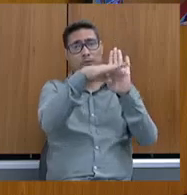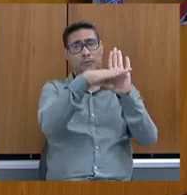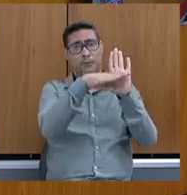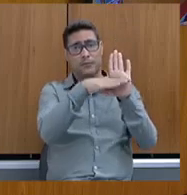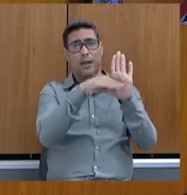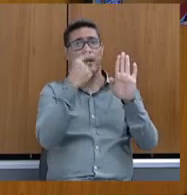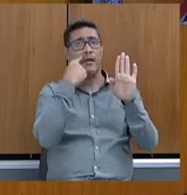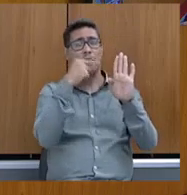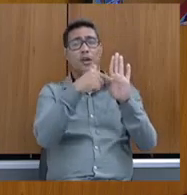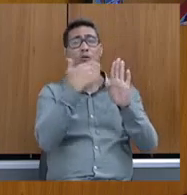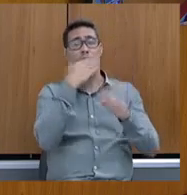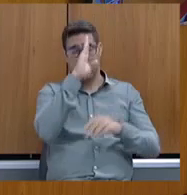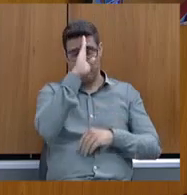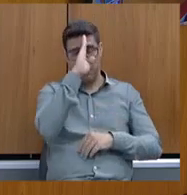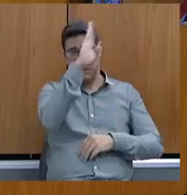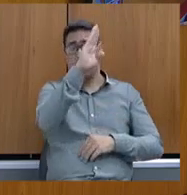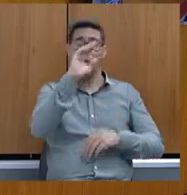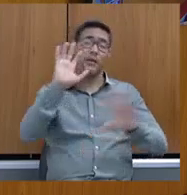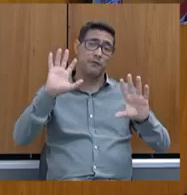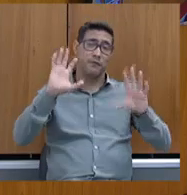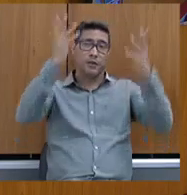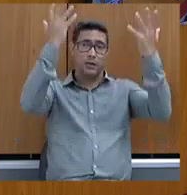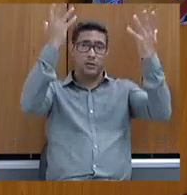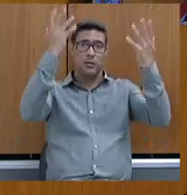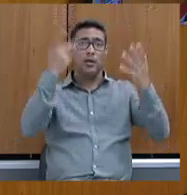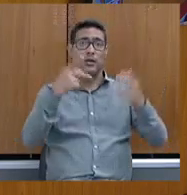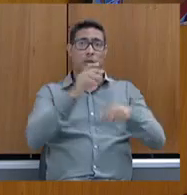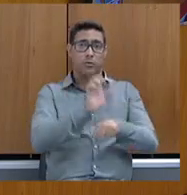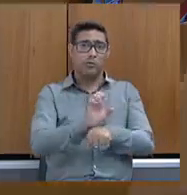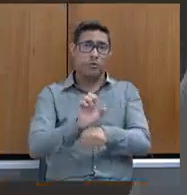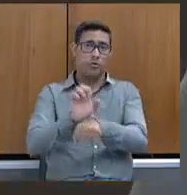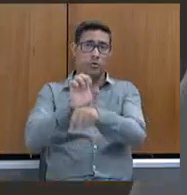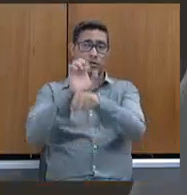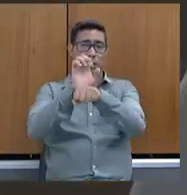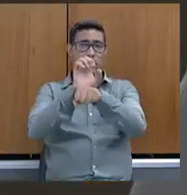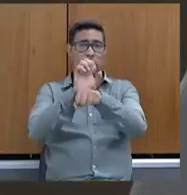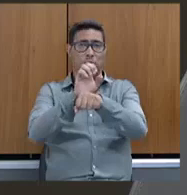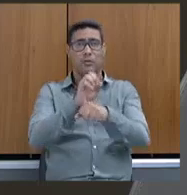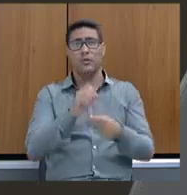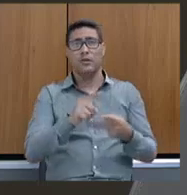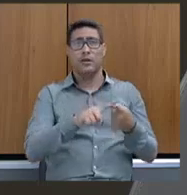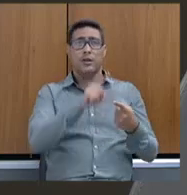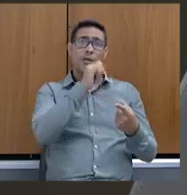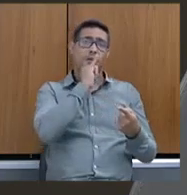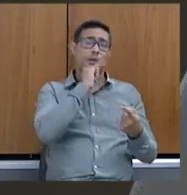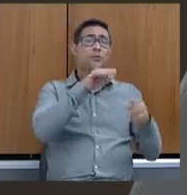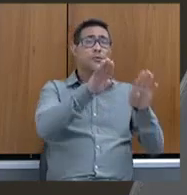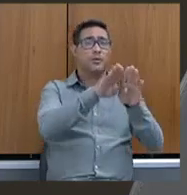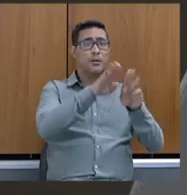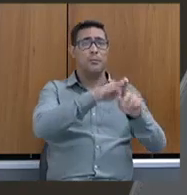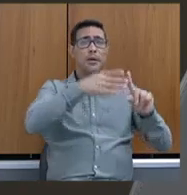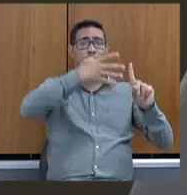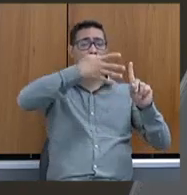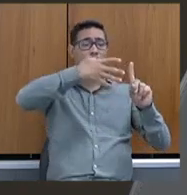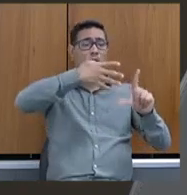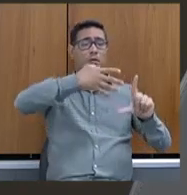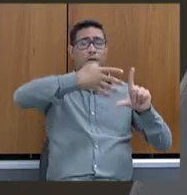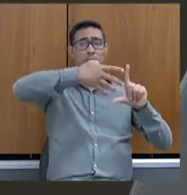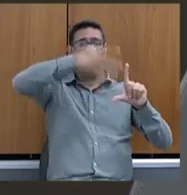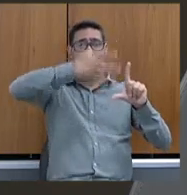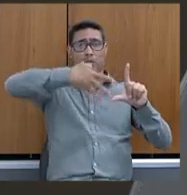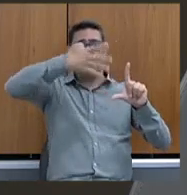festas desse estado né as principais festas da região inclui paradas lgbtqia+ que tem encanado